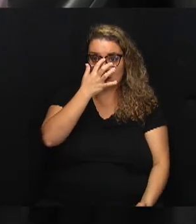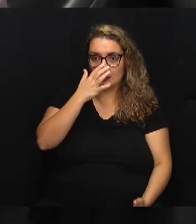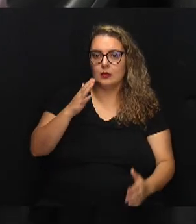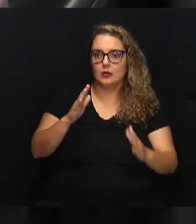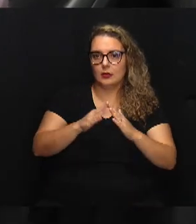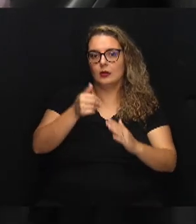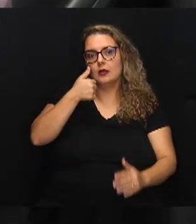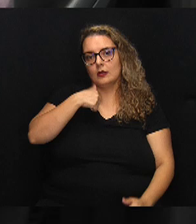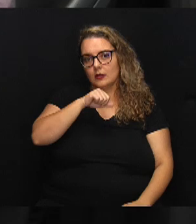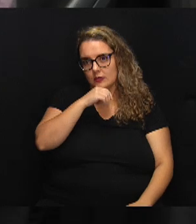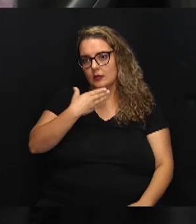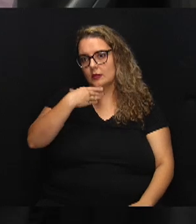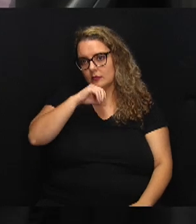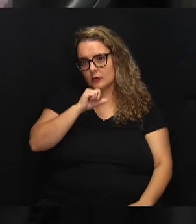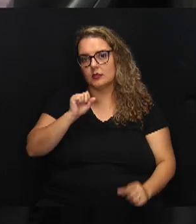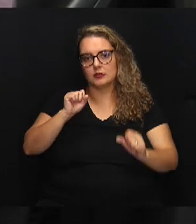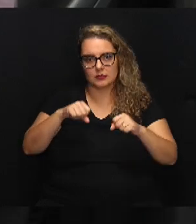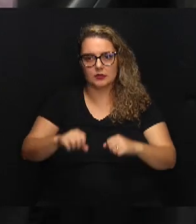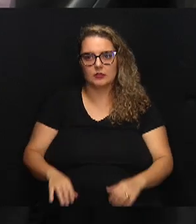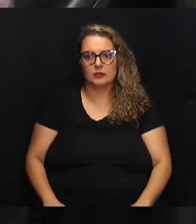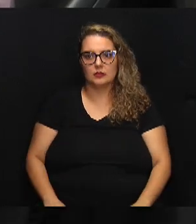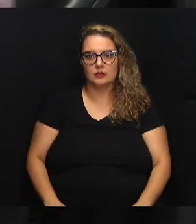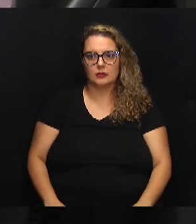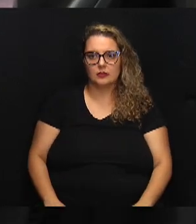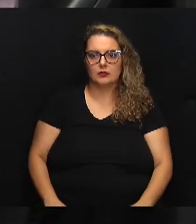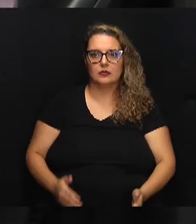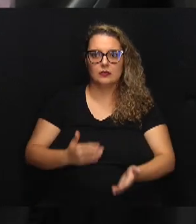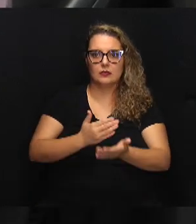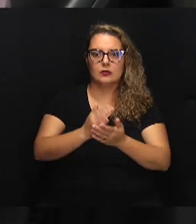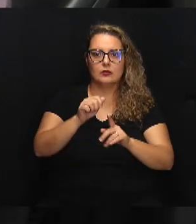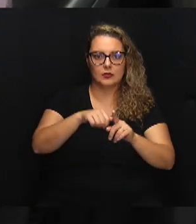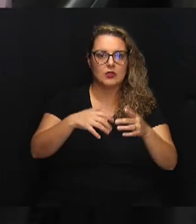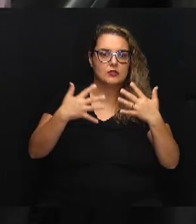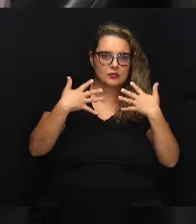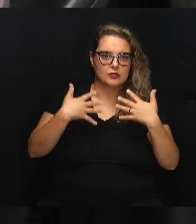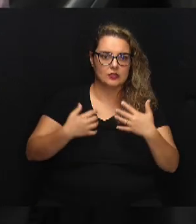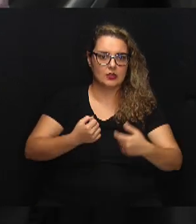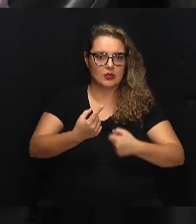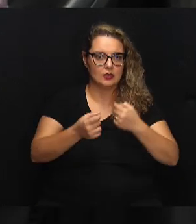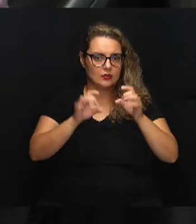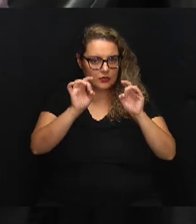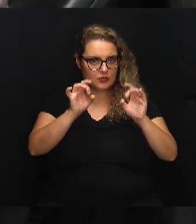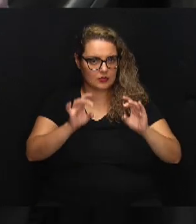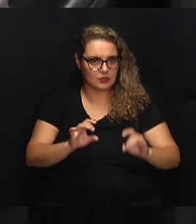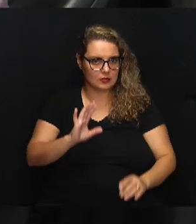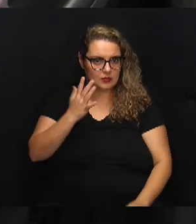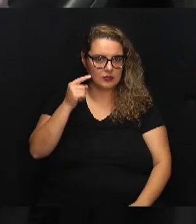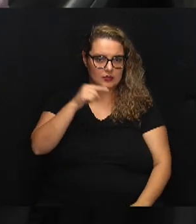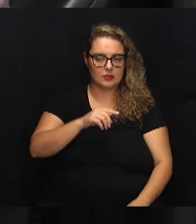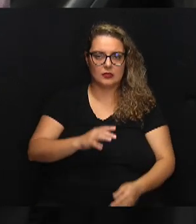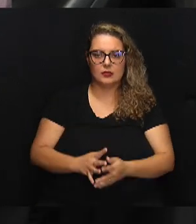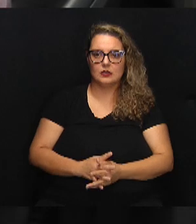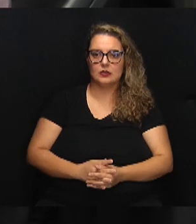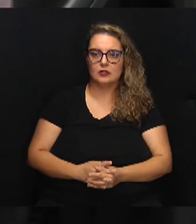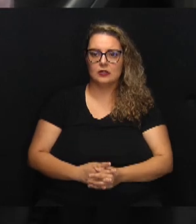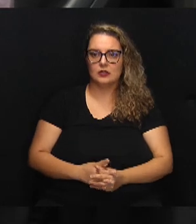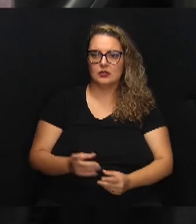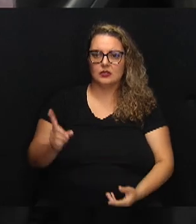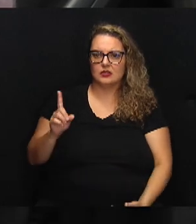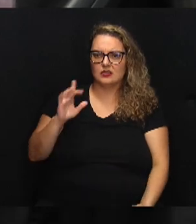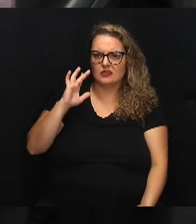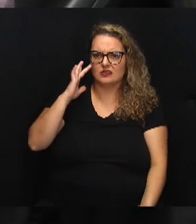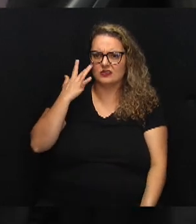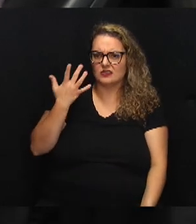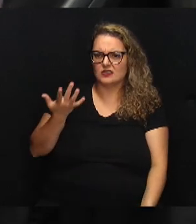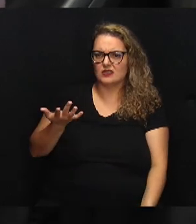mãe. Para casa da sua mãe? Agora no começo em janeiro agora. Ah, é? Foi alguma coisa especial que aconteceu lá? Não, acho que